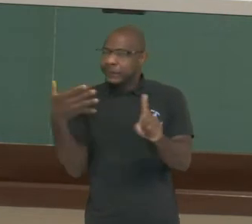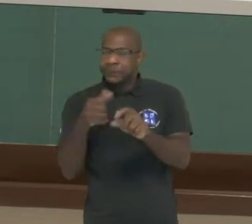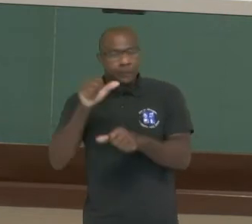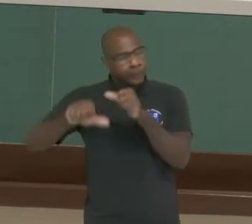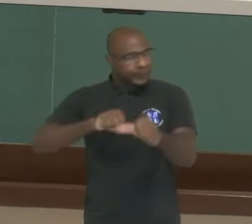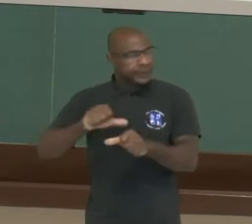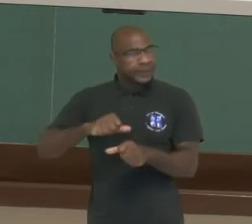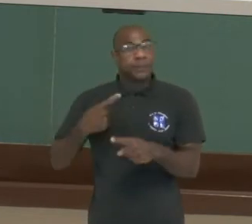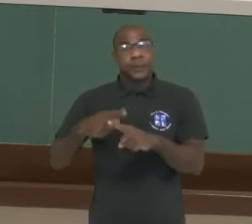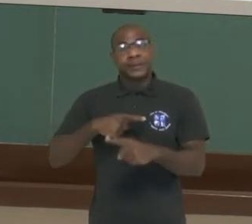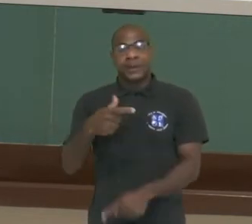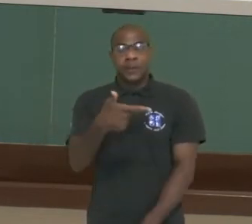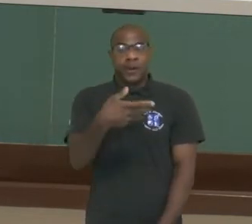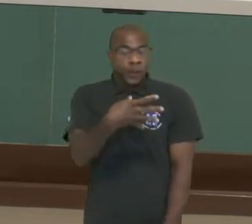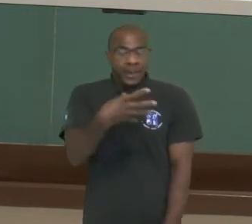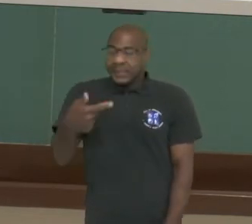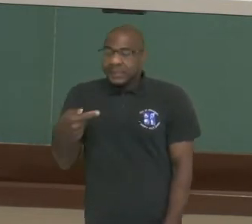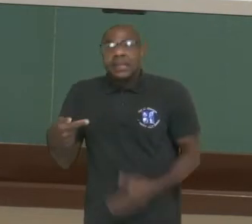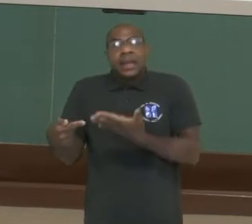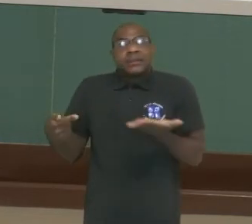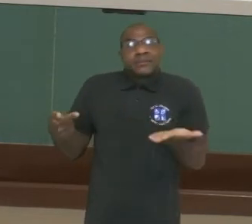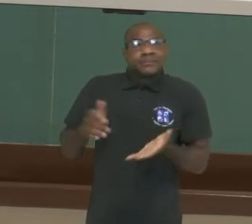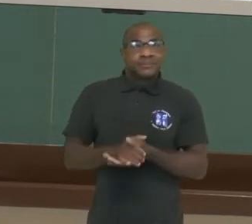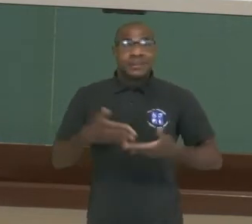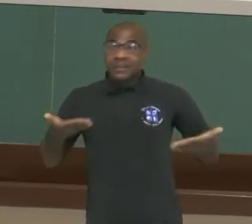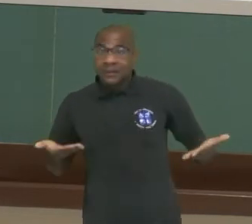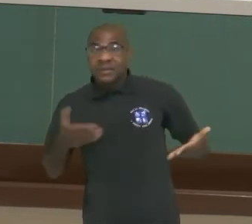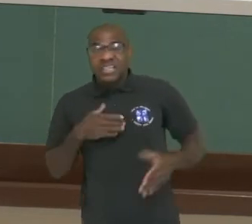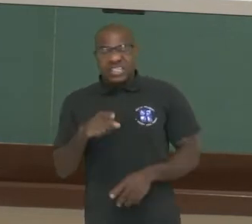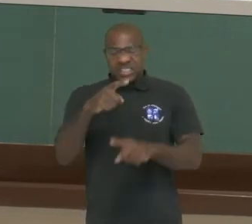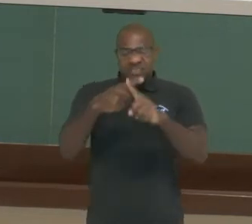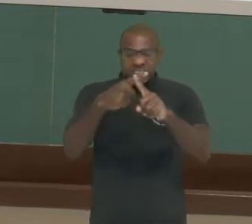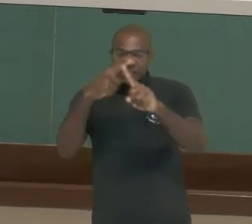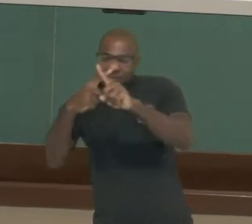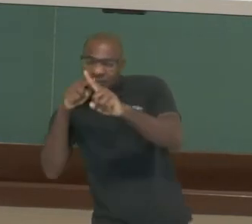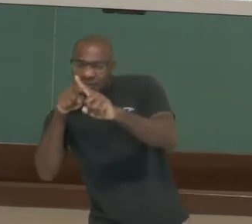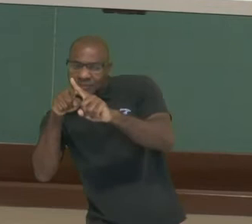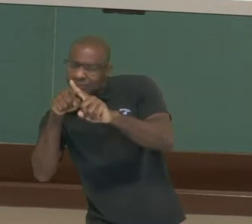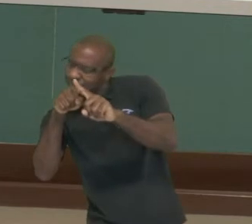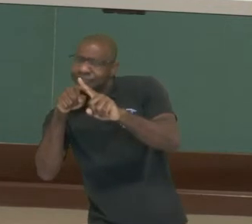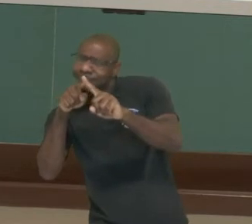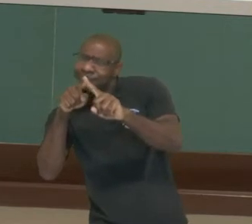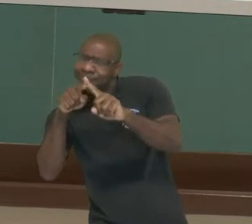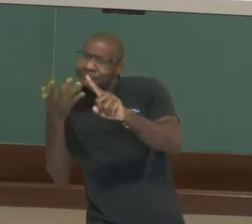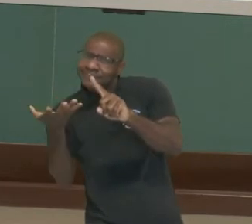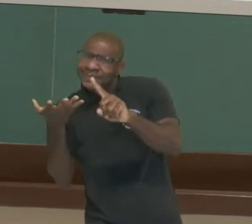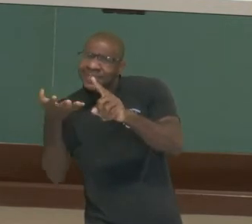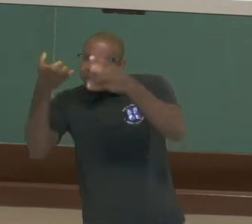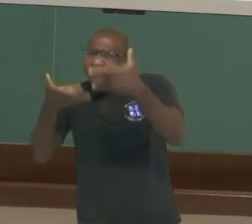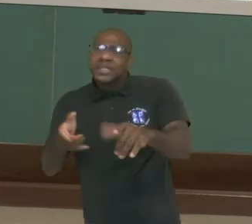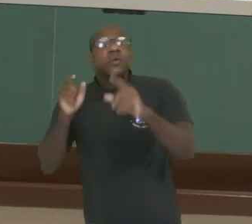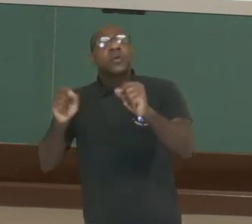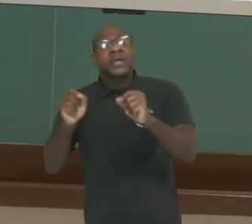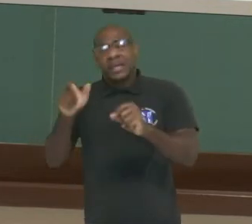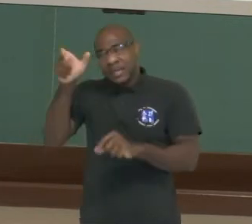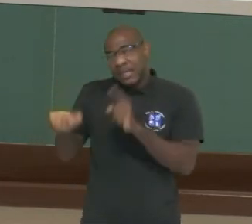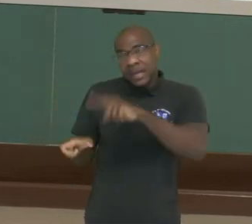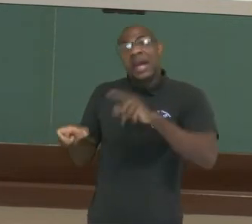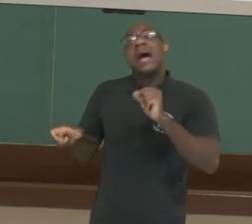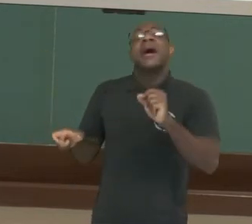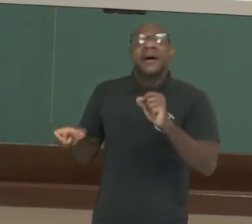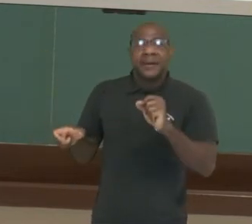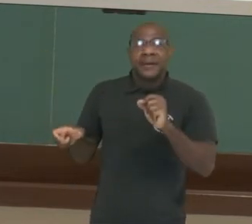alteração. A questão de XX só me diz que esse indivíduo é do